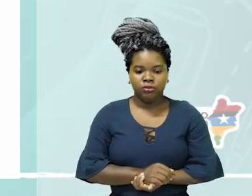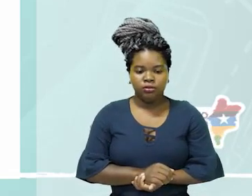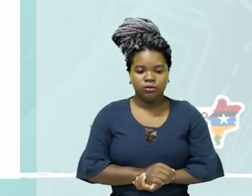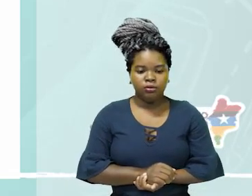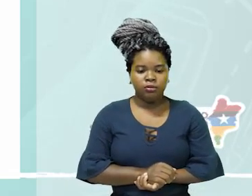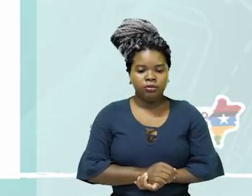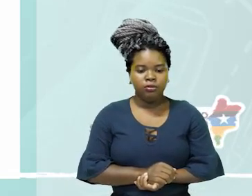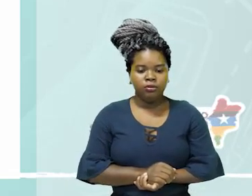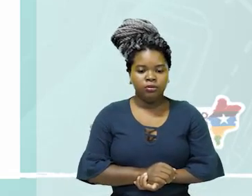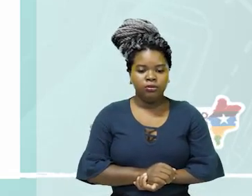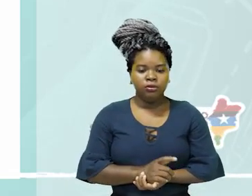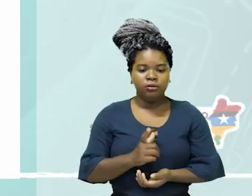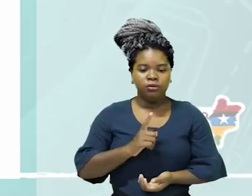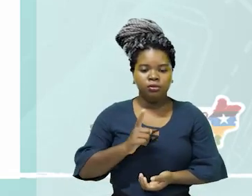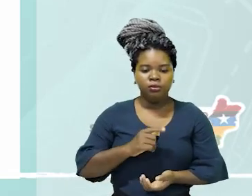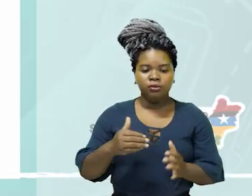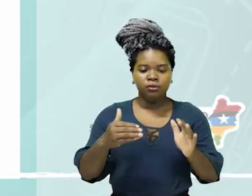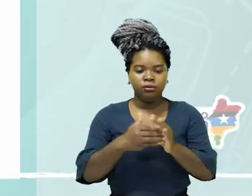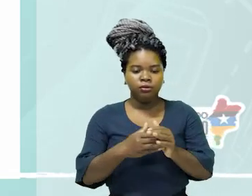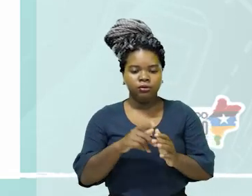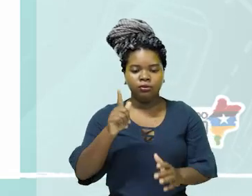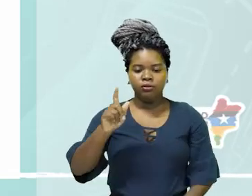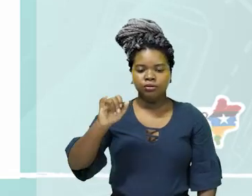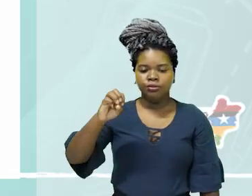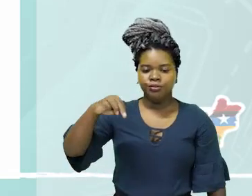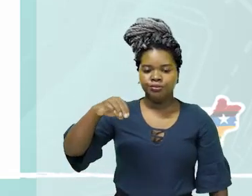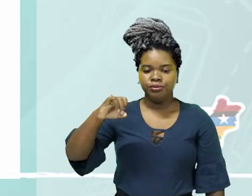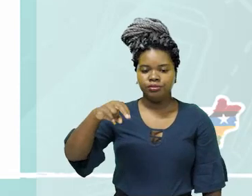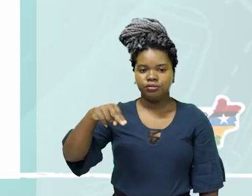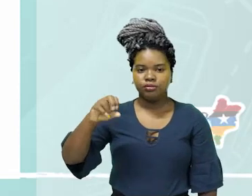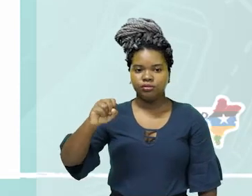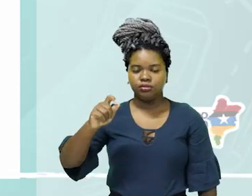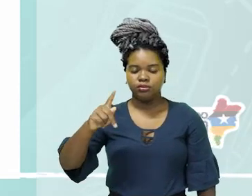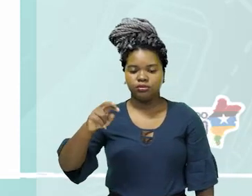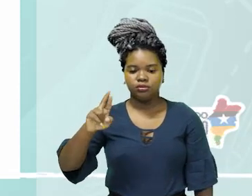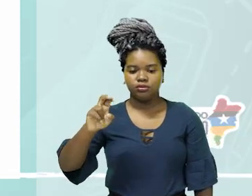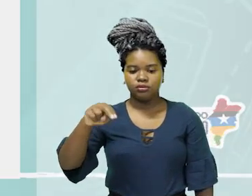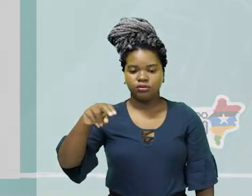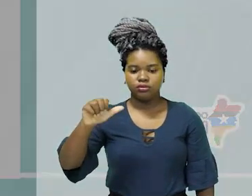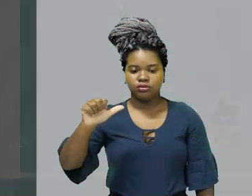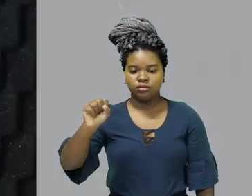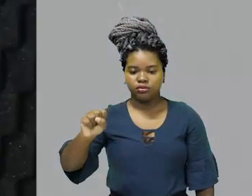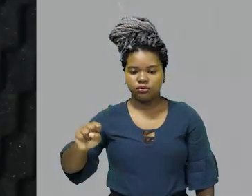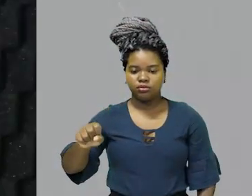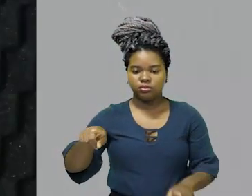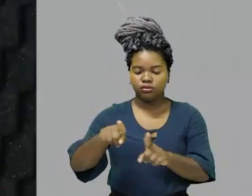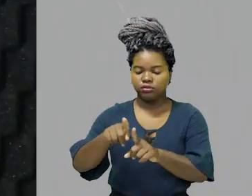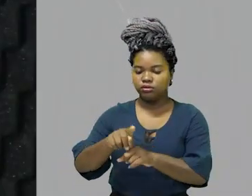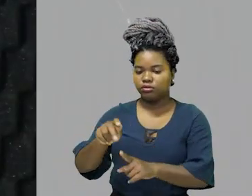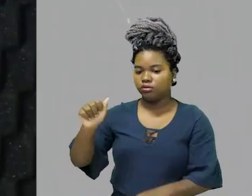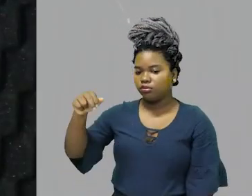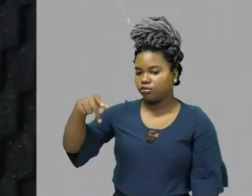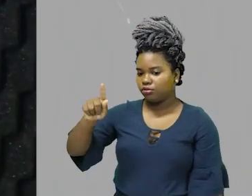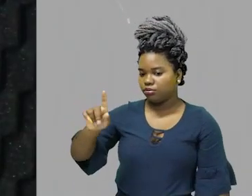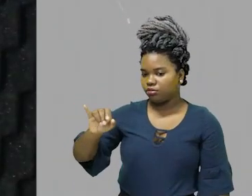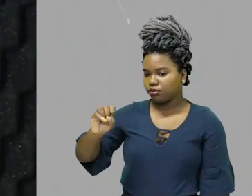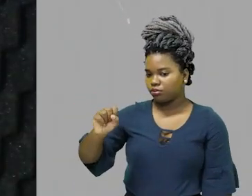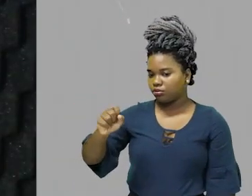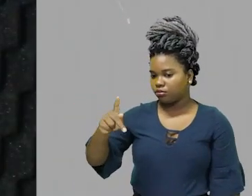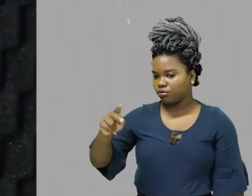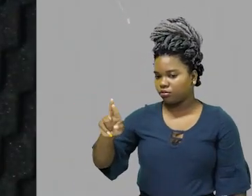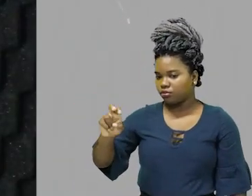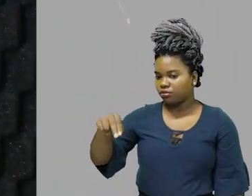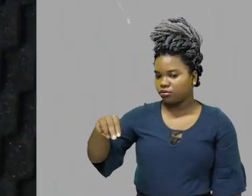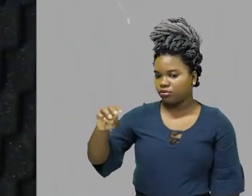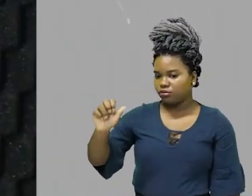gimnospermas e as angiospermas, que são plantas mais superiores, mais evolutivas. Elas têm aqui, ó, a presença